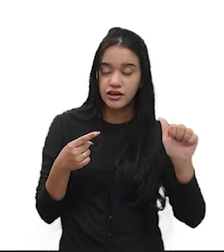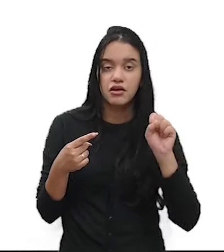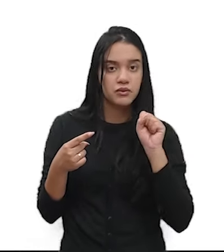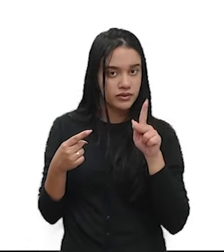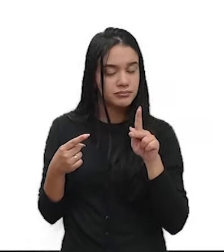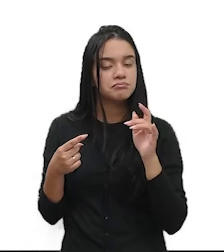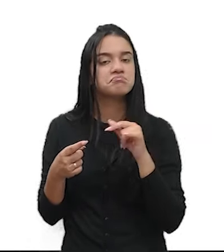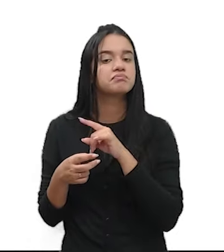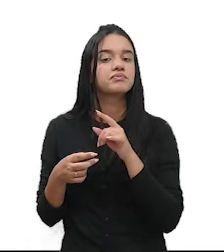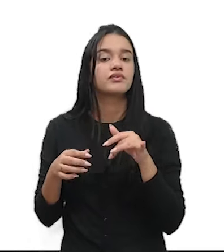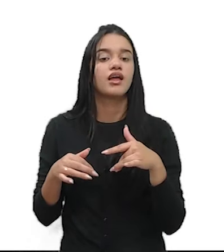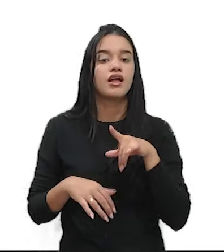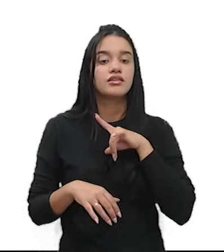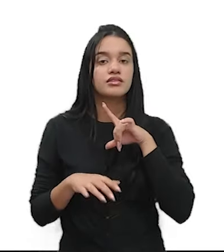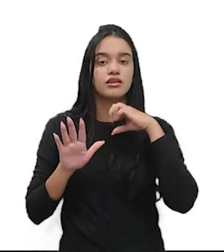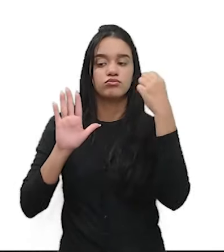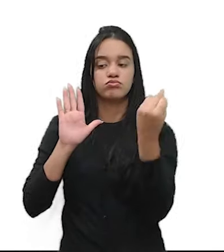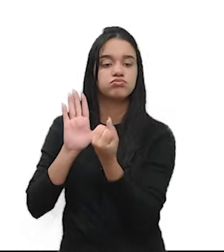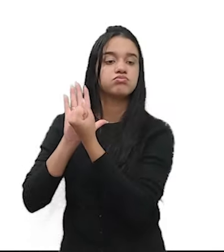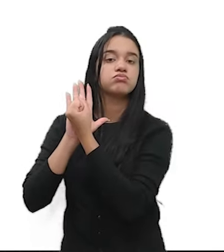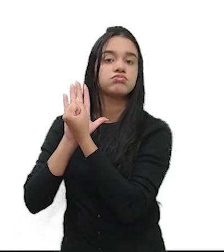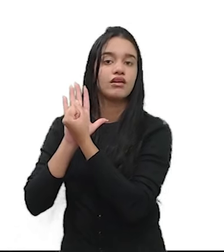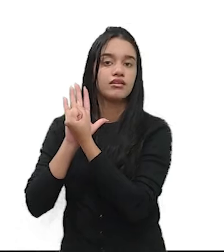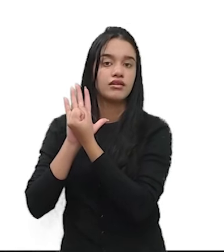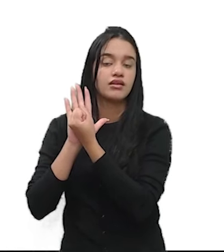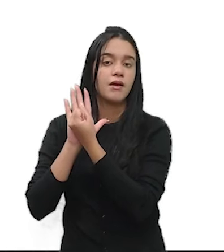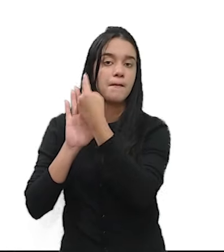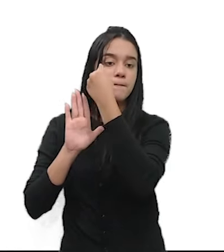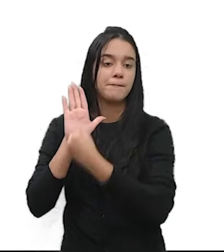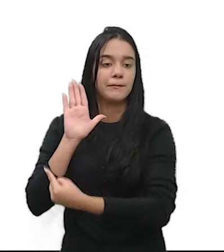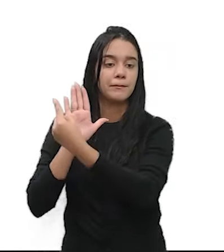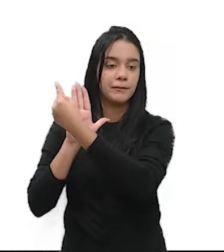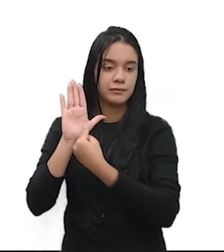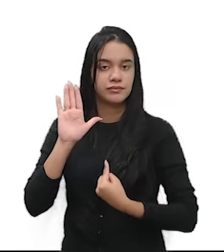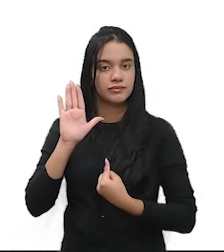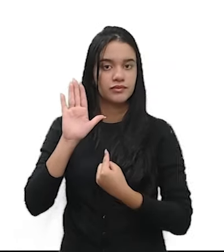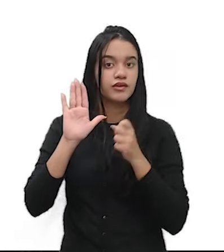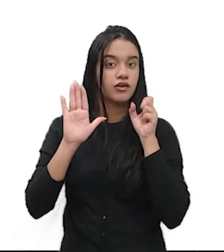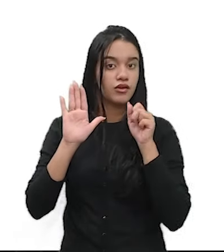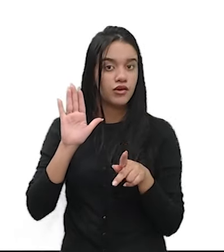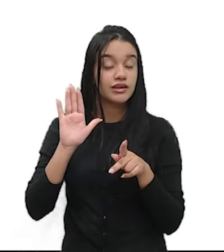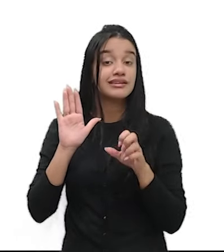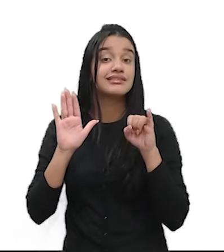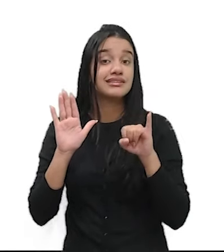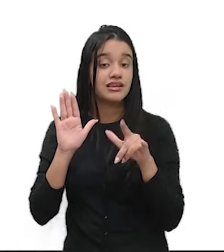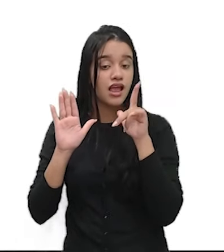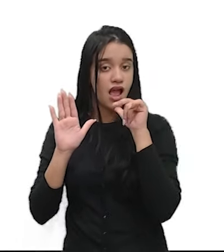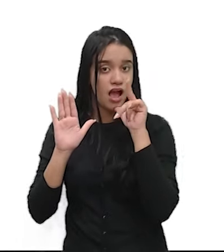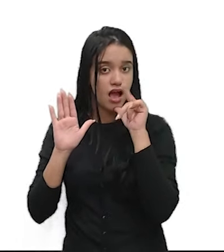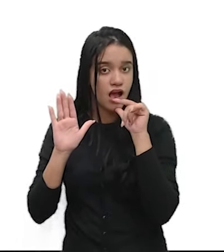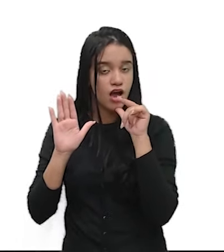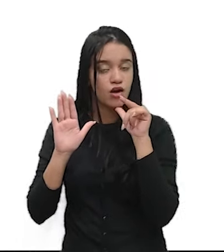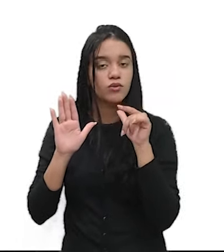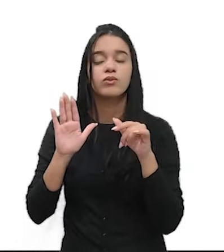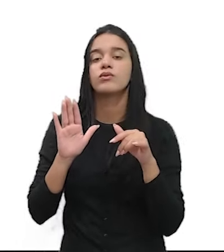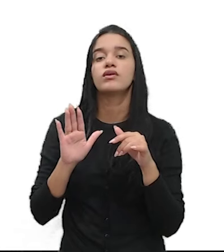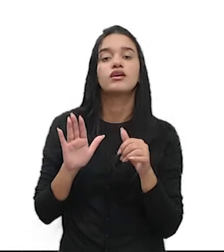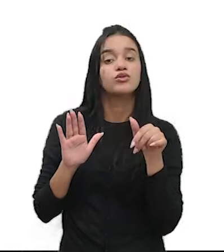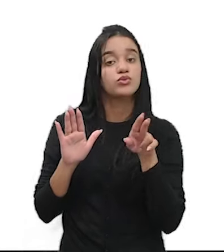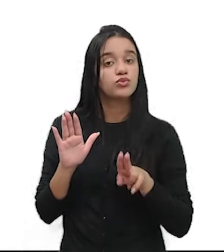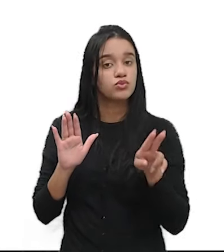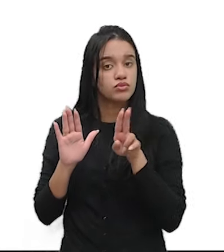aí tem logo um carimbo aí de proibido classe B e classe c né Se eu jogar água em líquidos inflamáveis eu